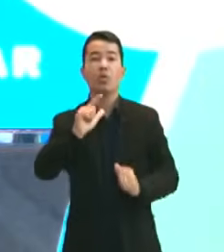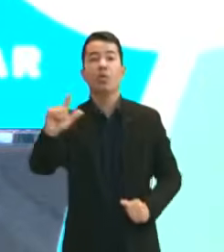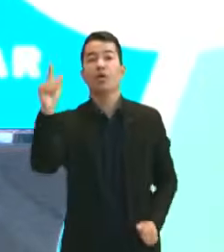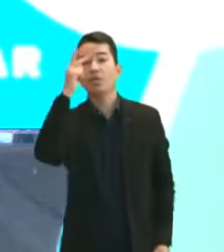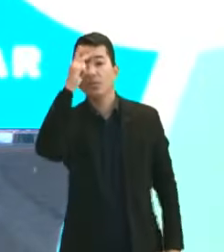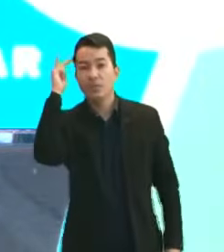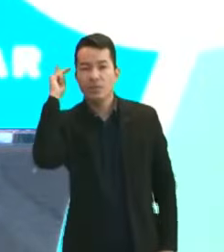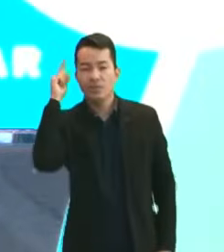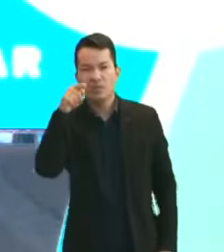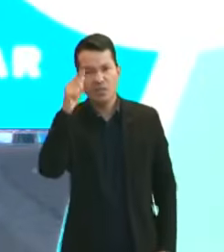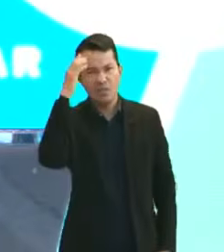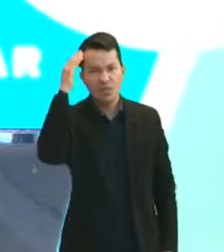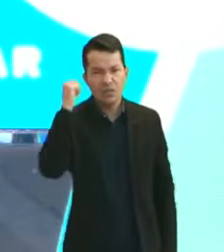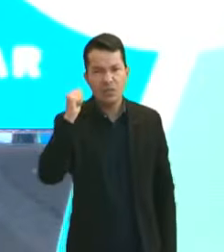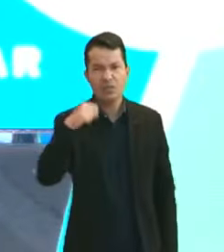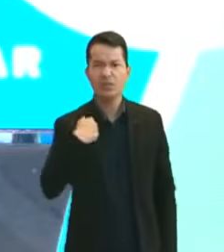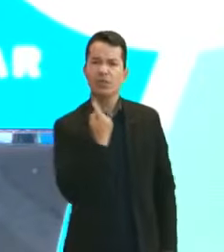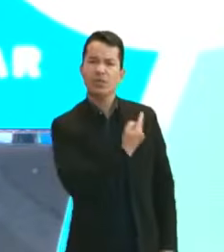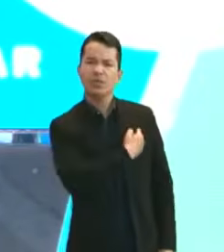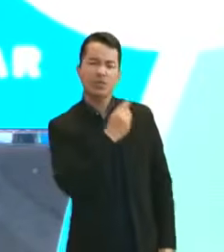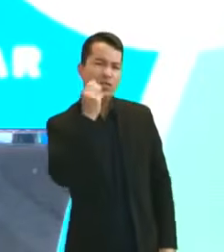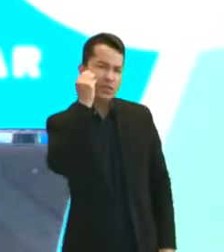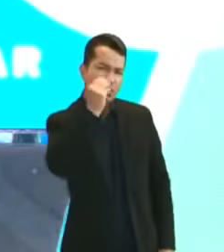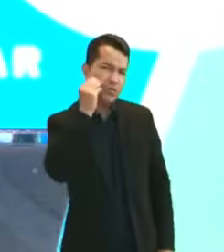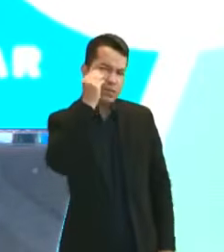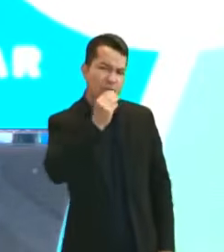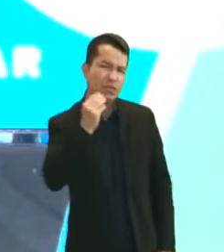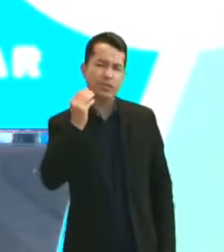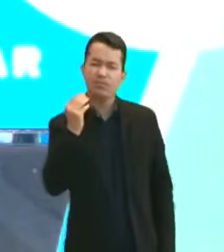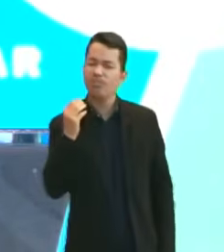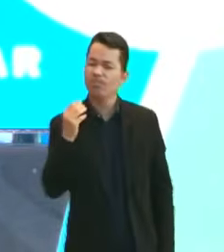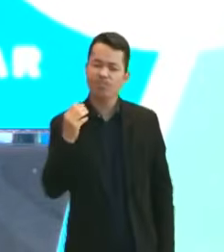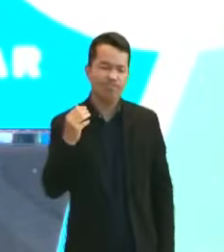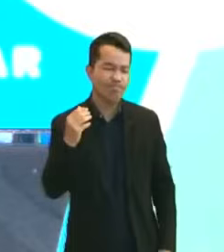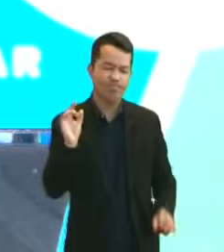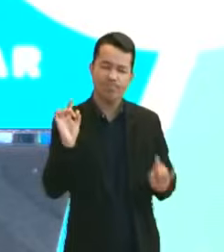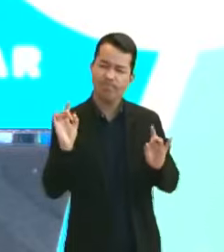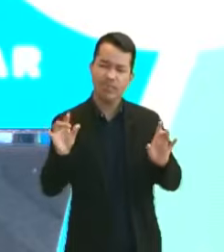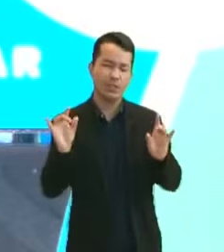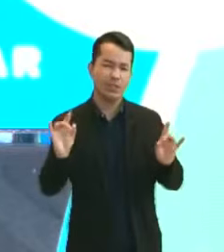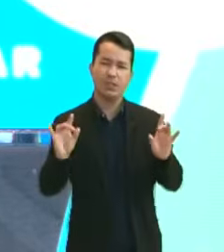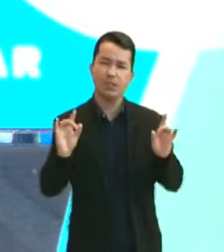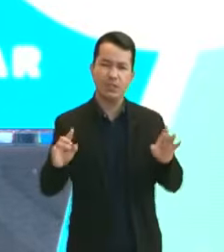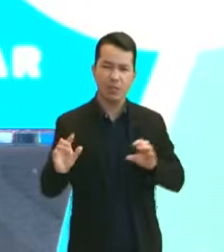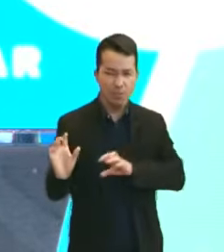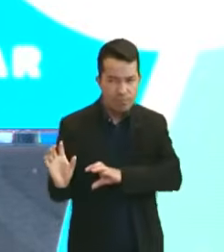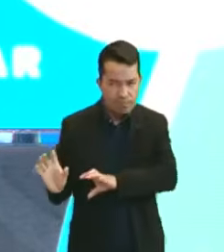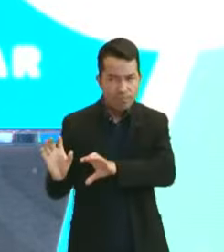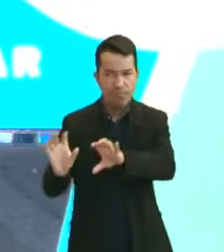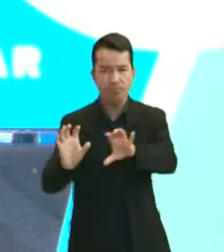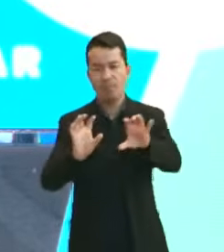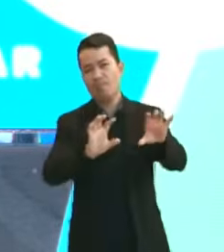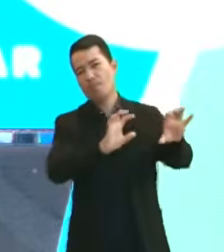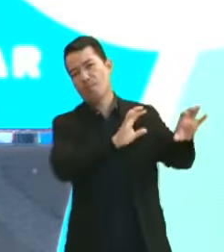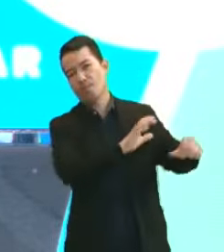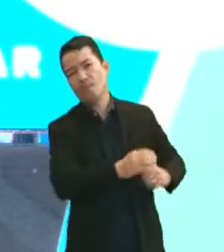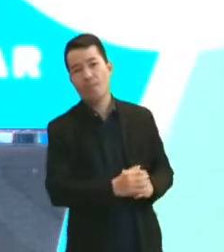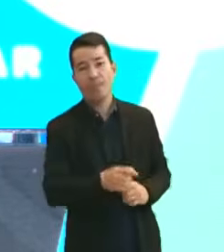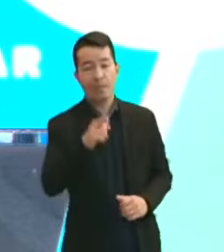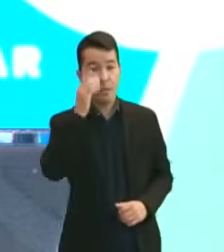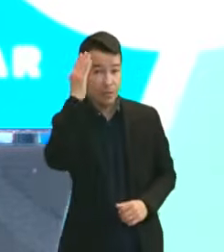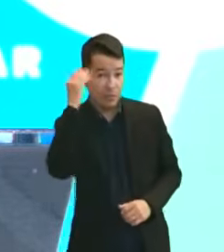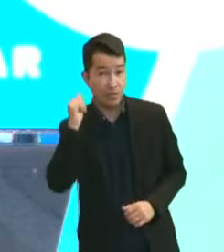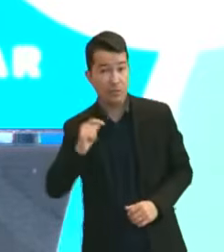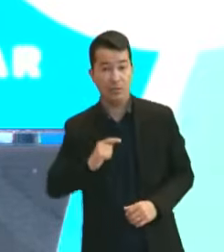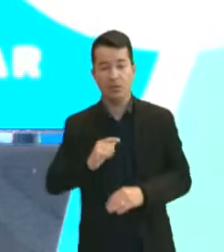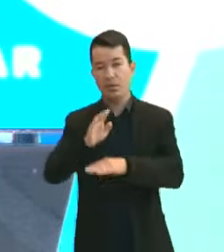sabe, essa é uma das experiências mais marcantes do discipulado. Olha só, como que Barnabé